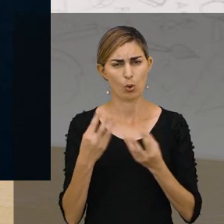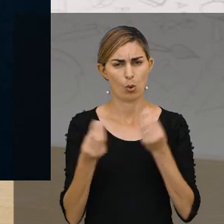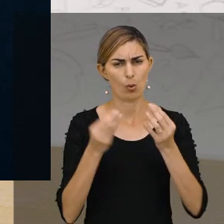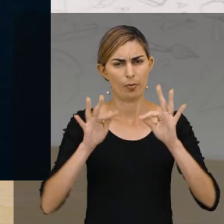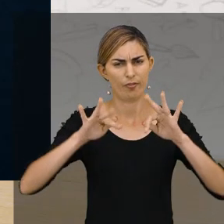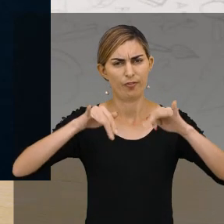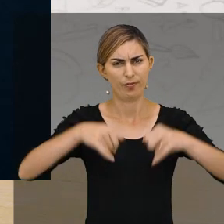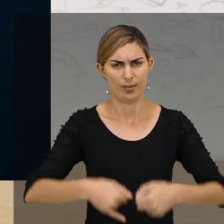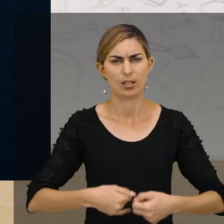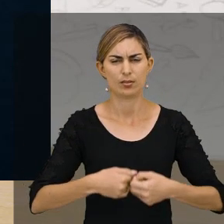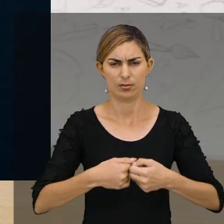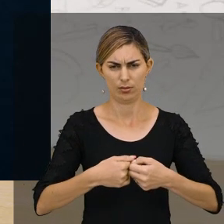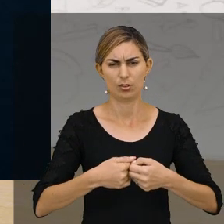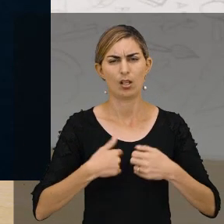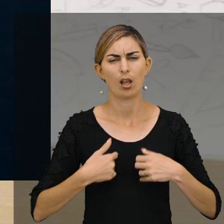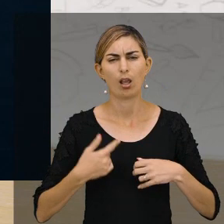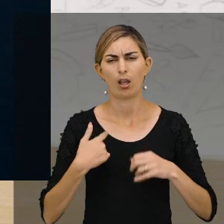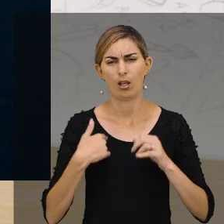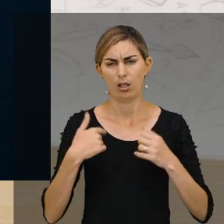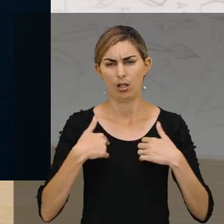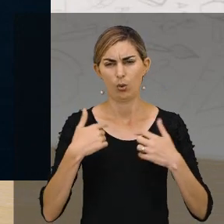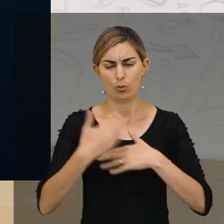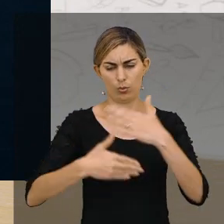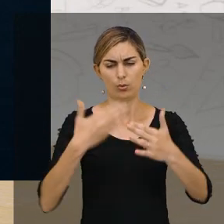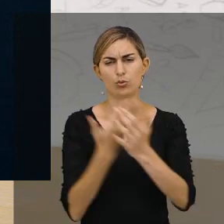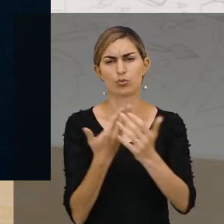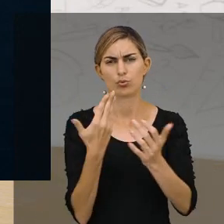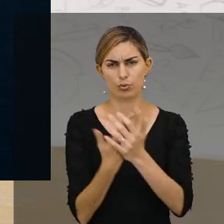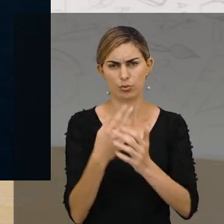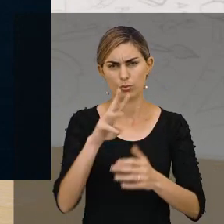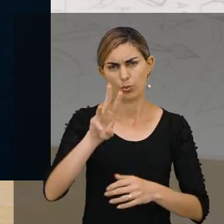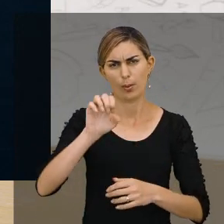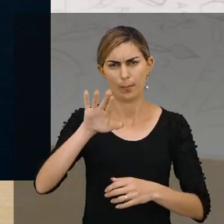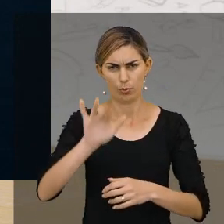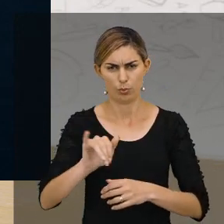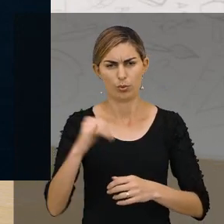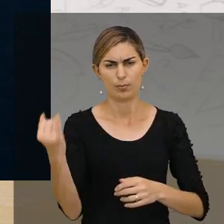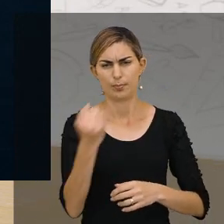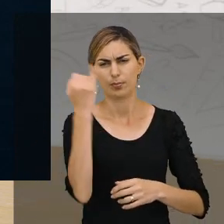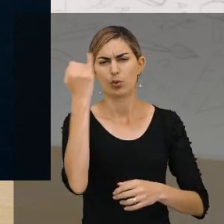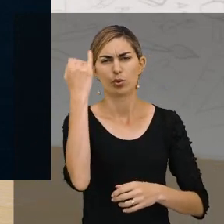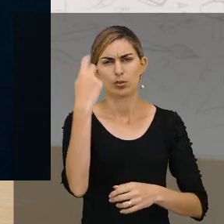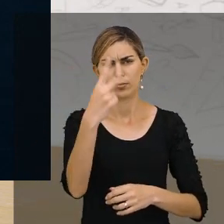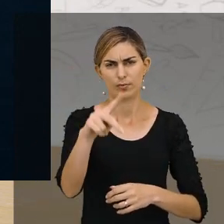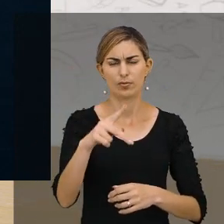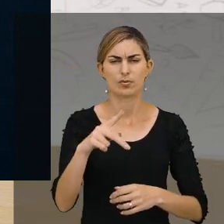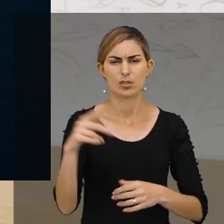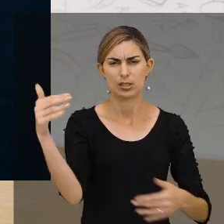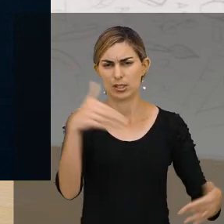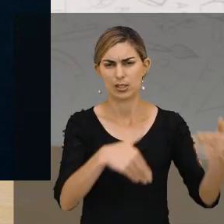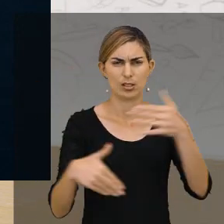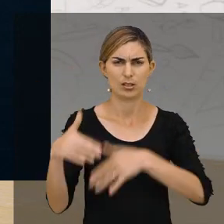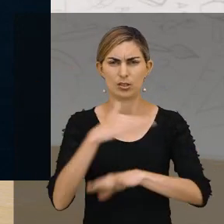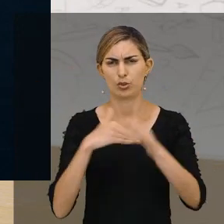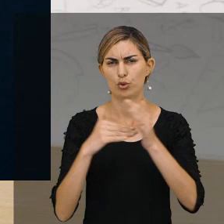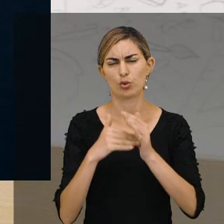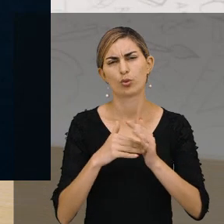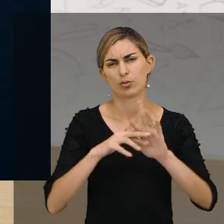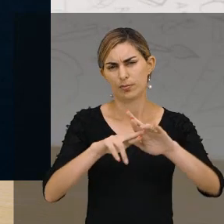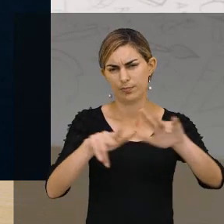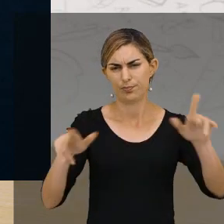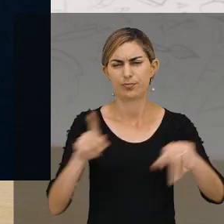E como finalização, né, durante o estudo desse e-book, é importante que você acesse todos